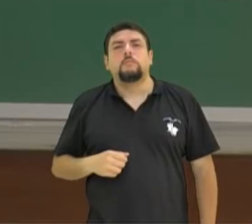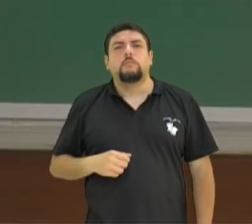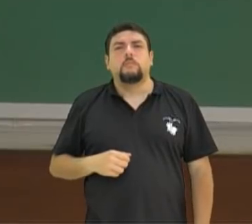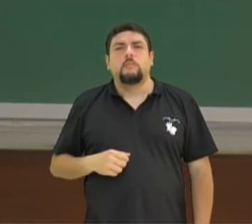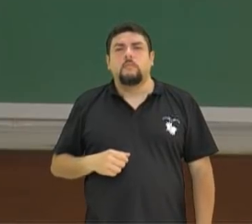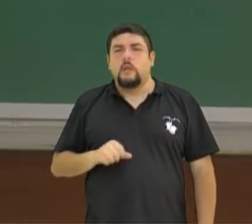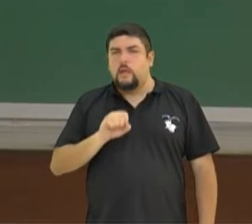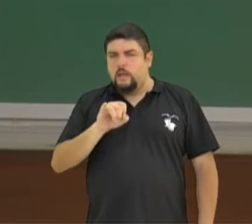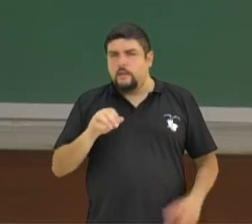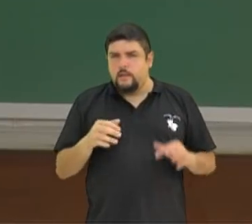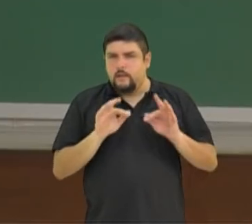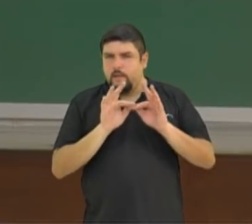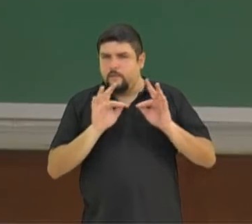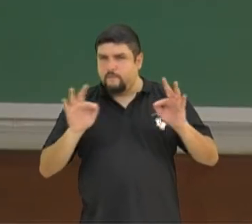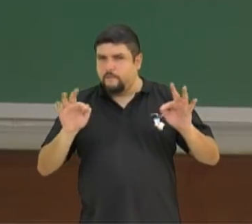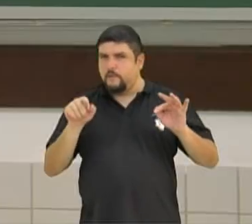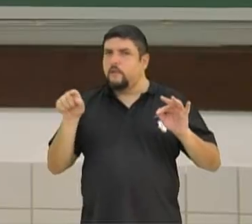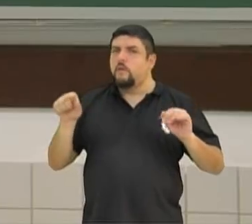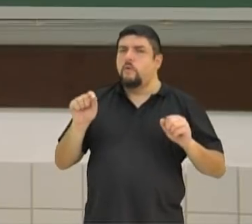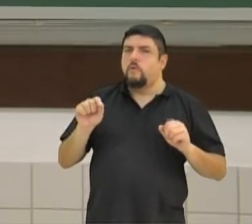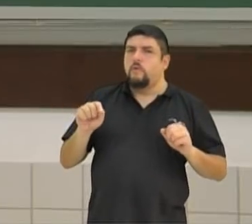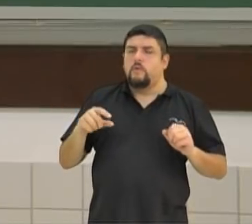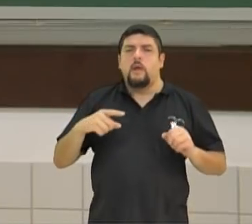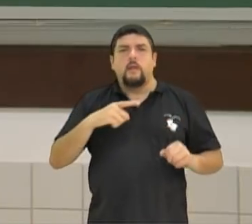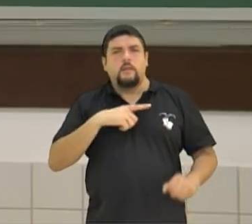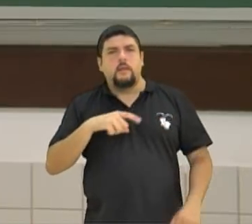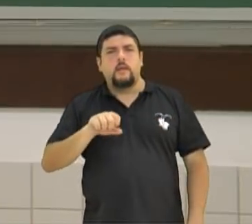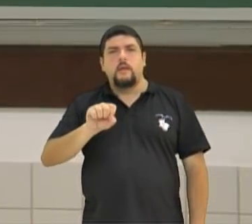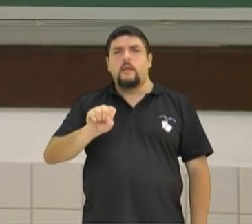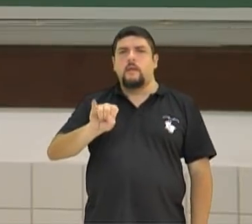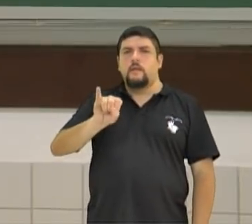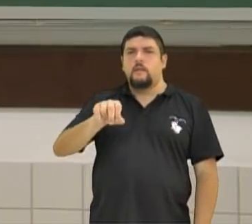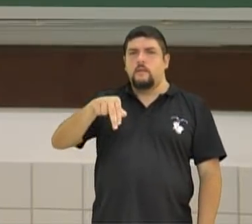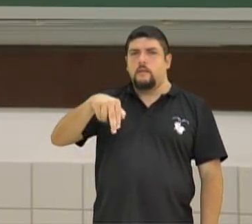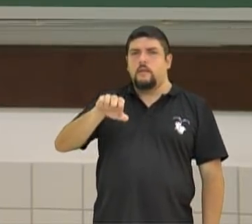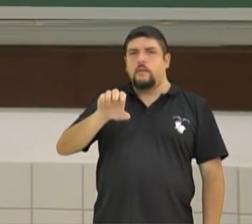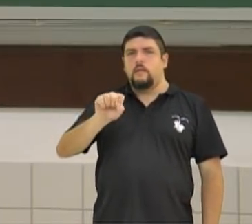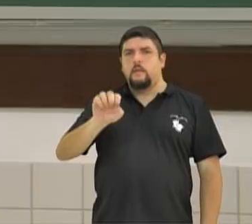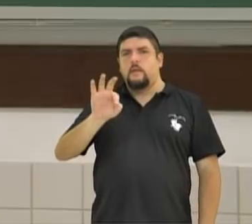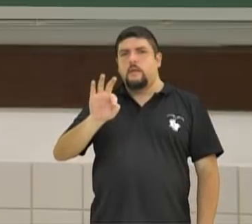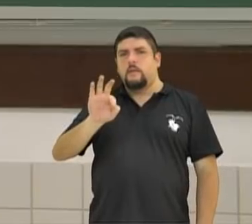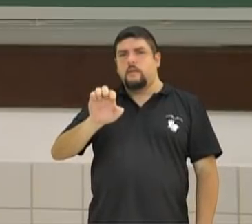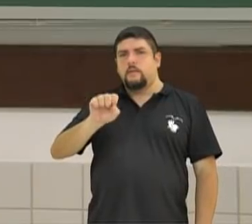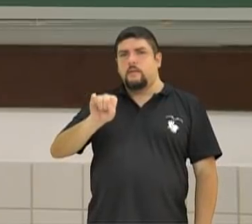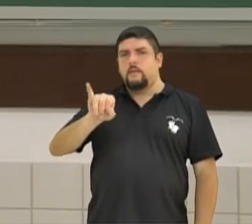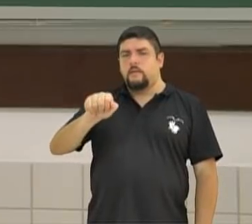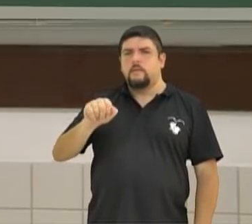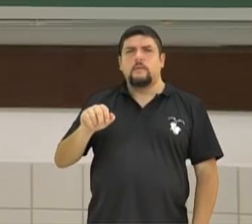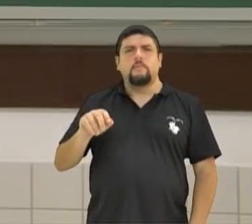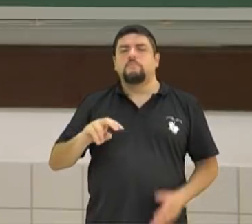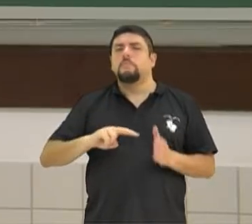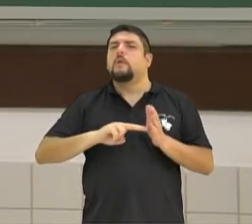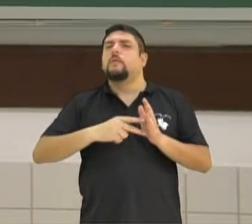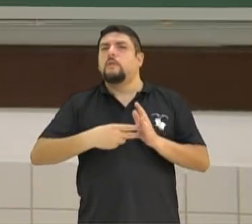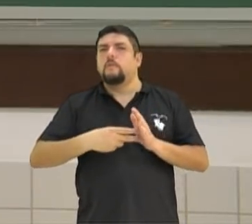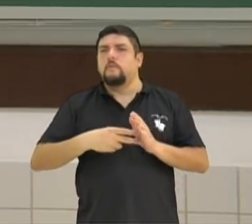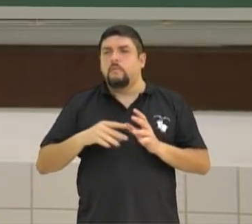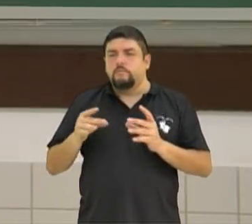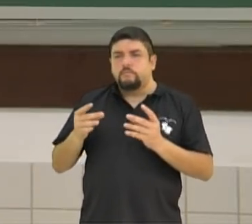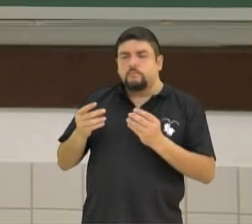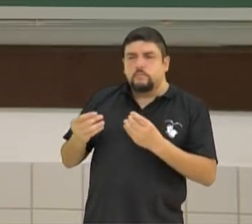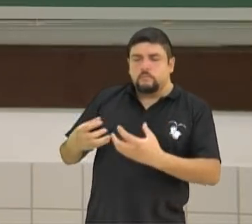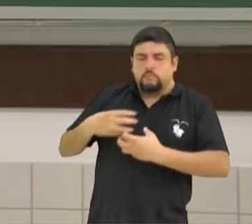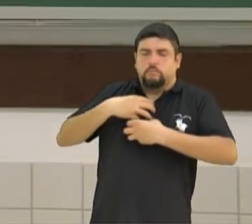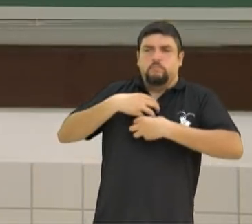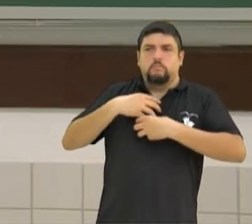fundo ainda essa frase, a gente veria que nós temos um caso de sinestesia. Né? Sinestesia é quando se provoca no leitor um dos 5 sentidos,